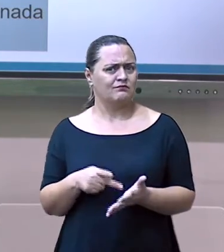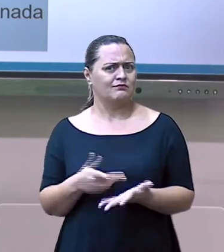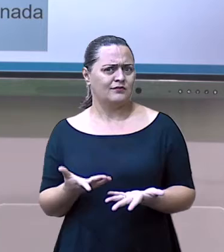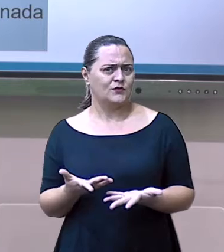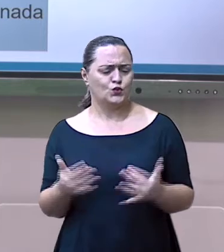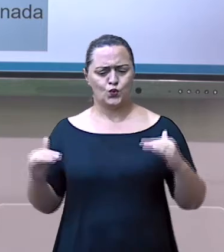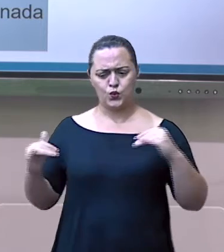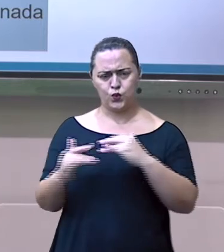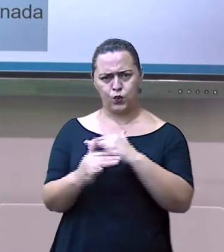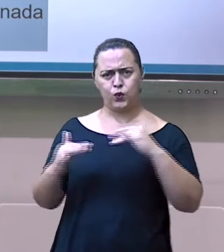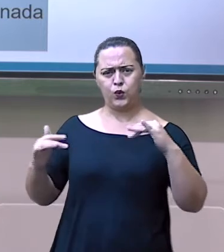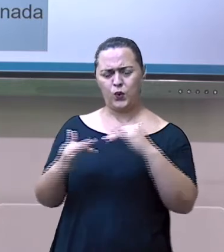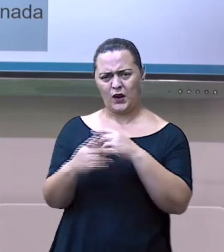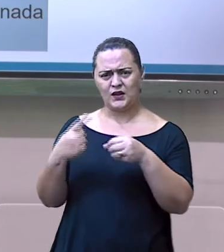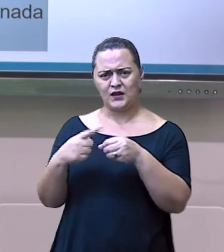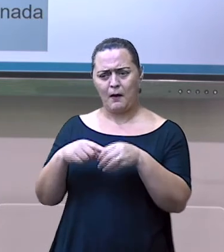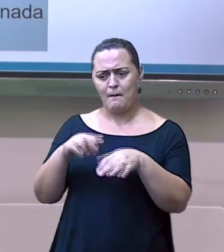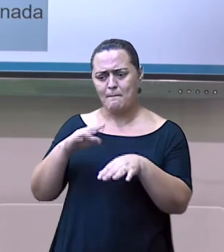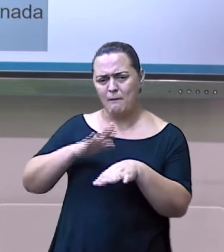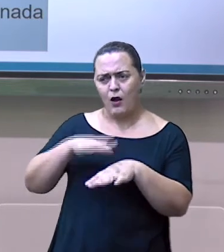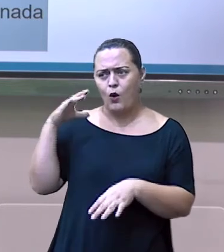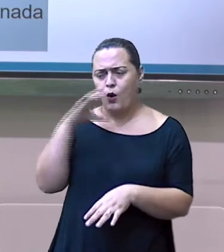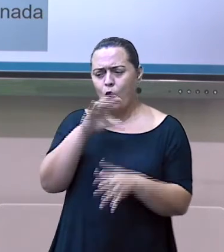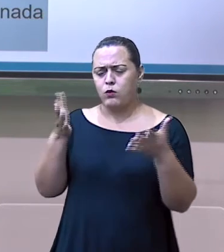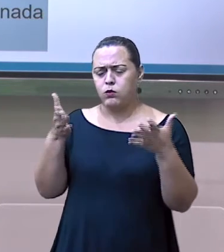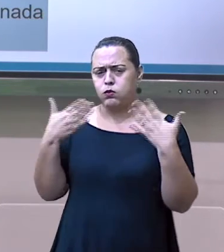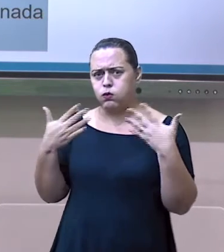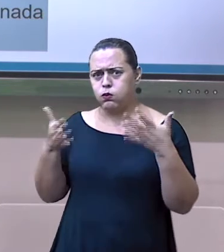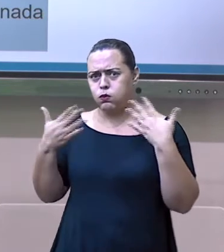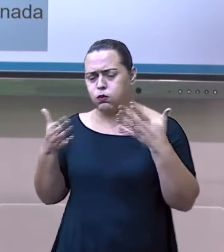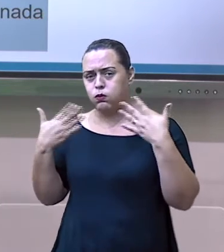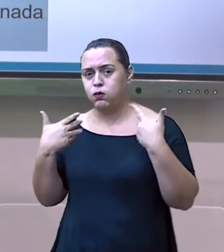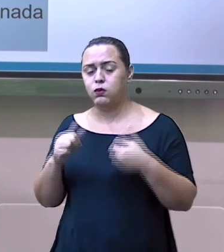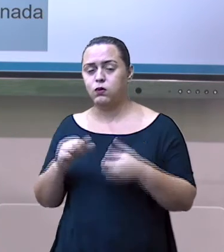Principalmente se a periferia tiver muita vegetação.